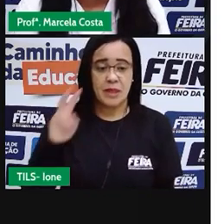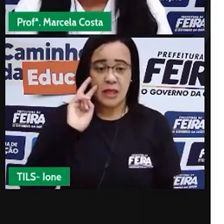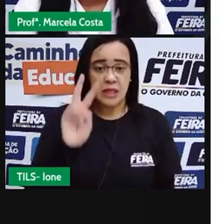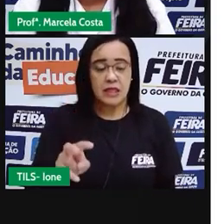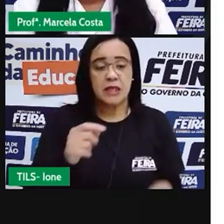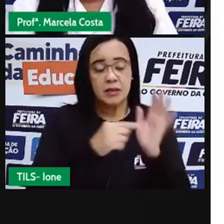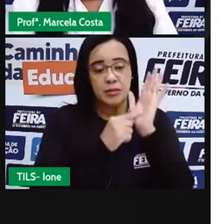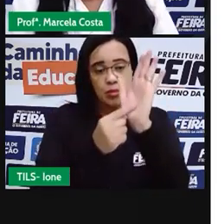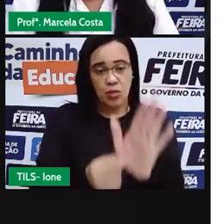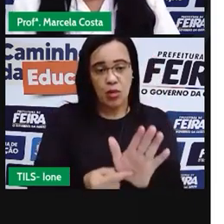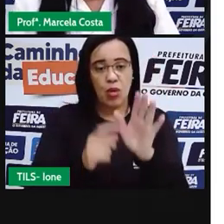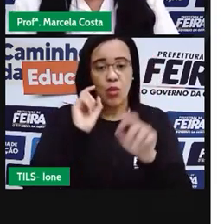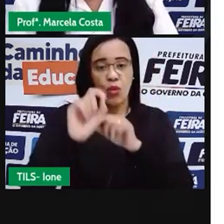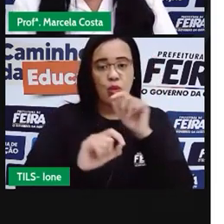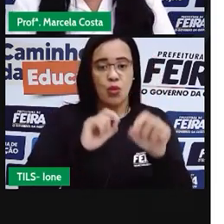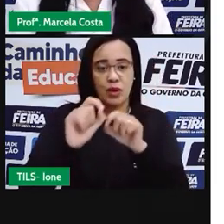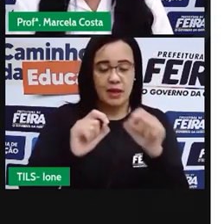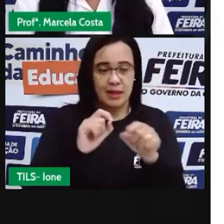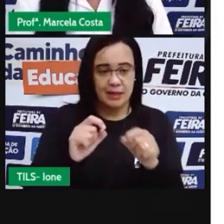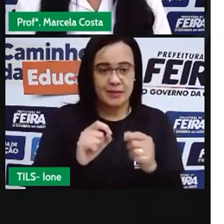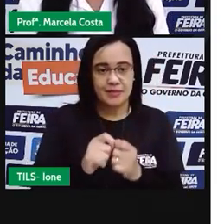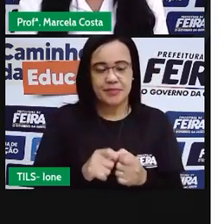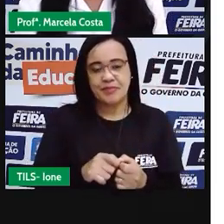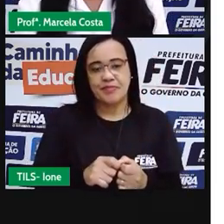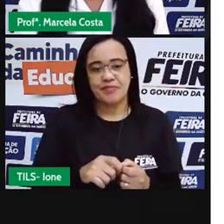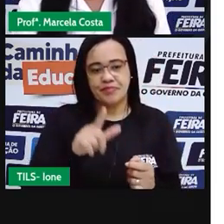isso a gente vai ver durante essa aula de hoje.